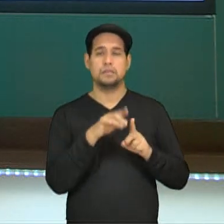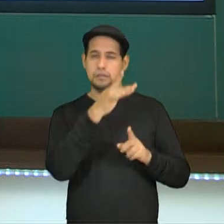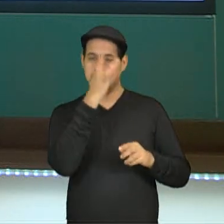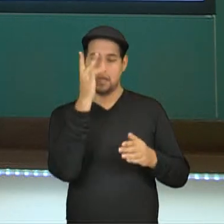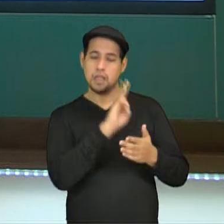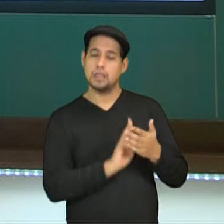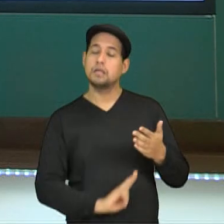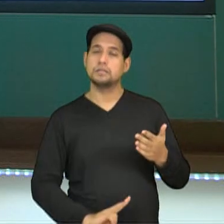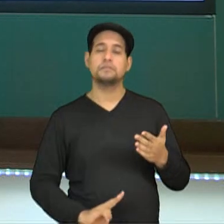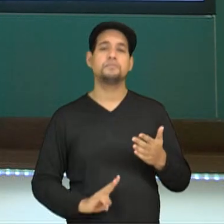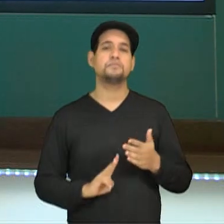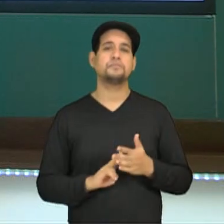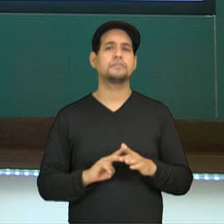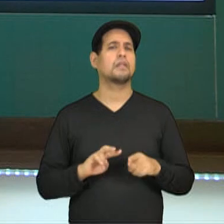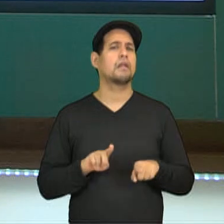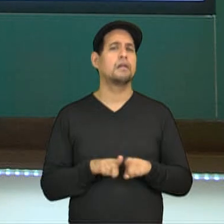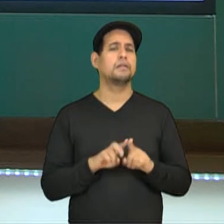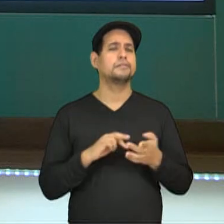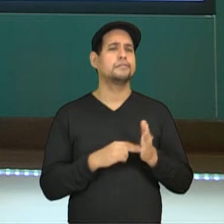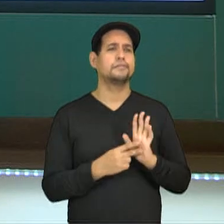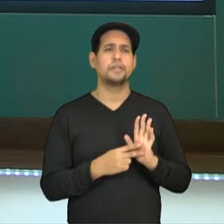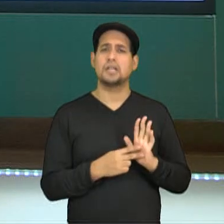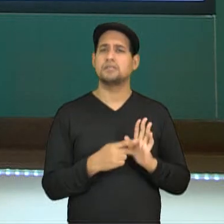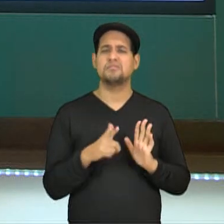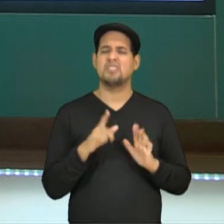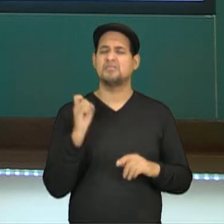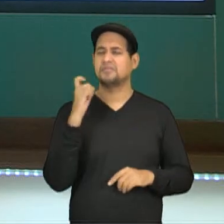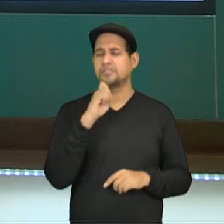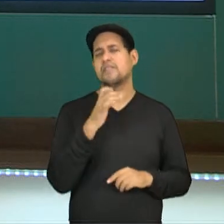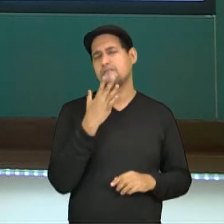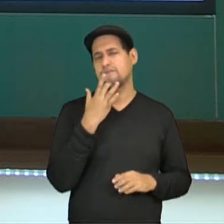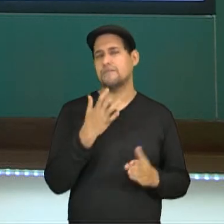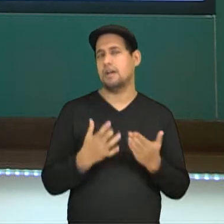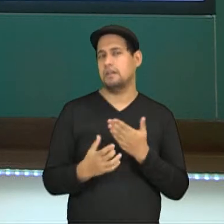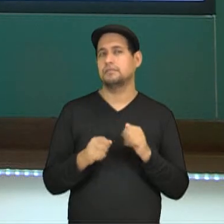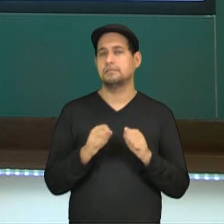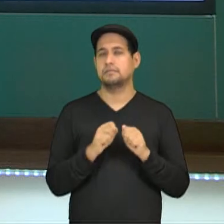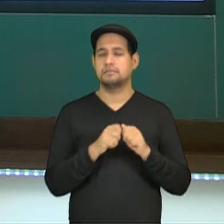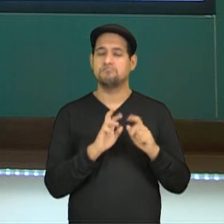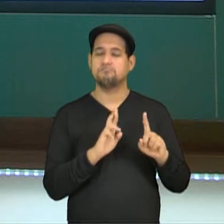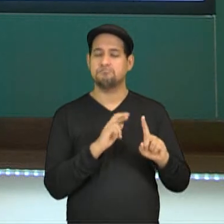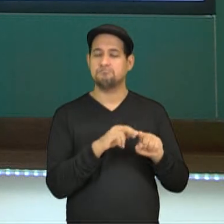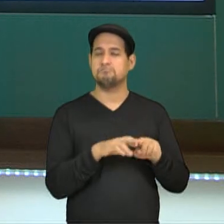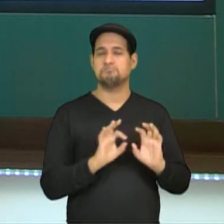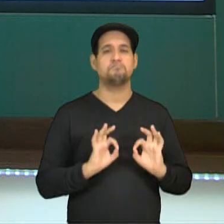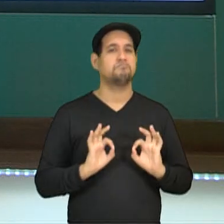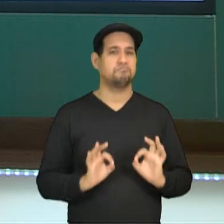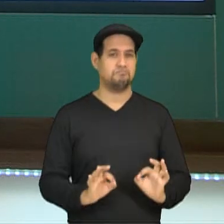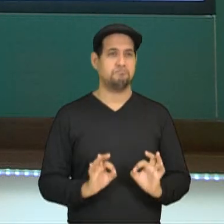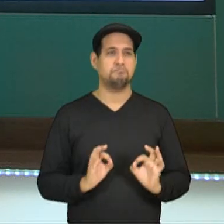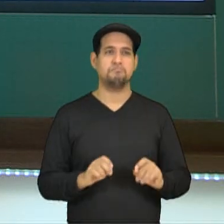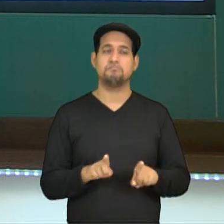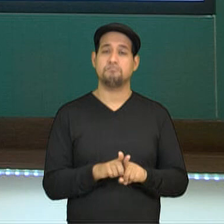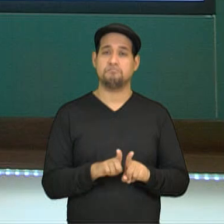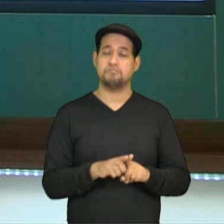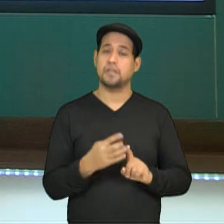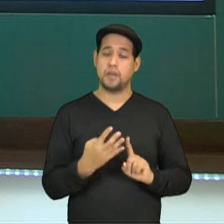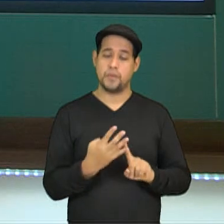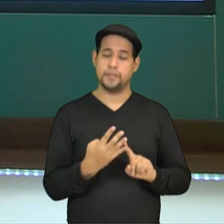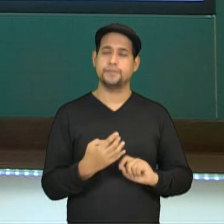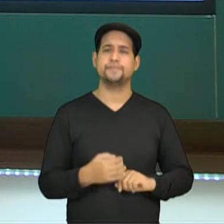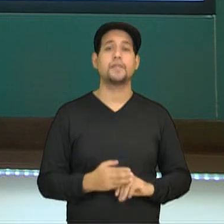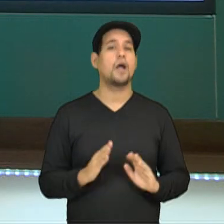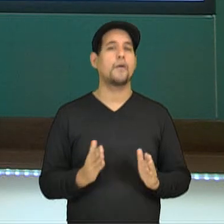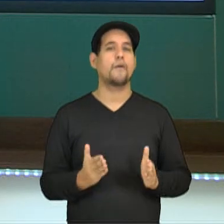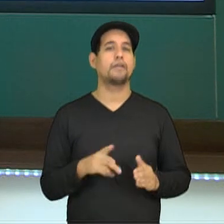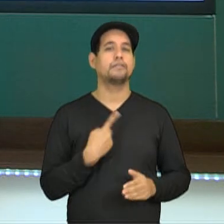leitor, né? Então, essa daqui não estava assim tão difícil para a gente tentar fazer uma inferência e acertar, né, a questão 4 nossa.